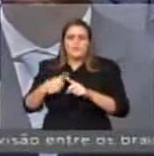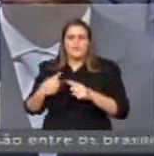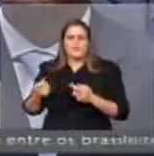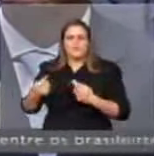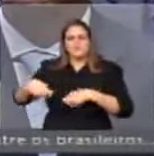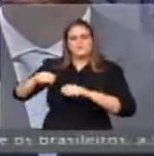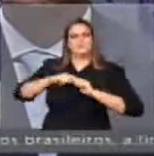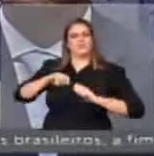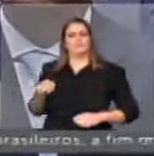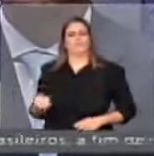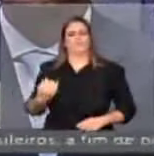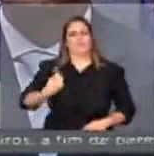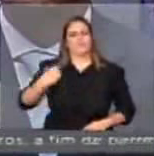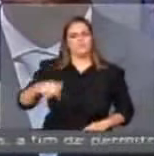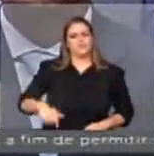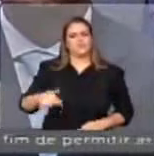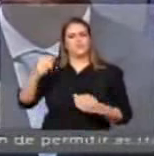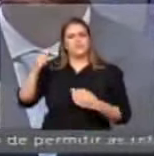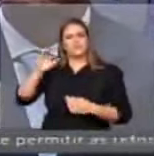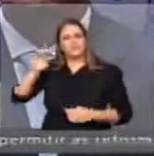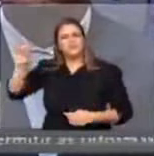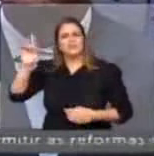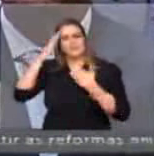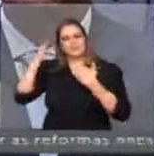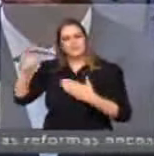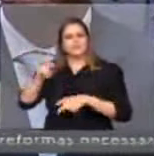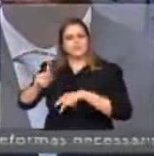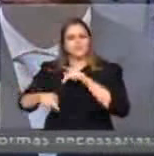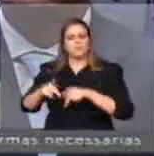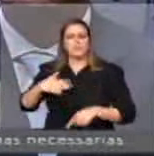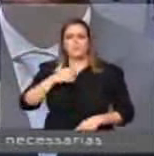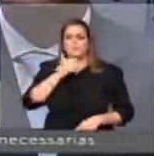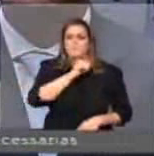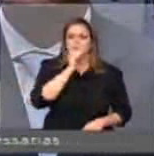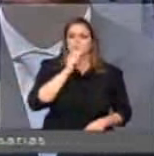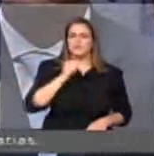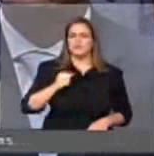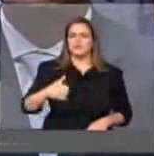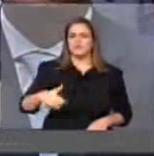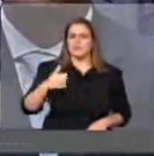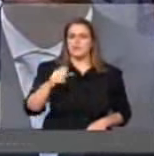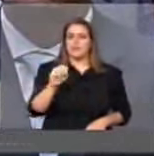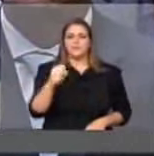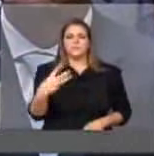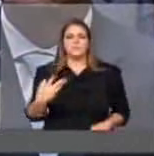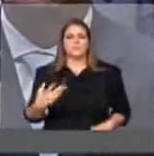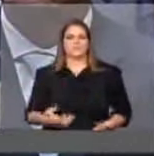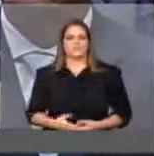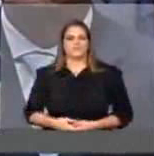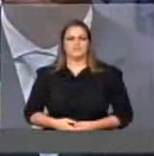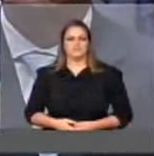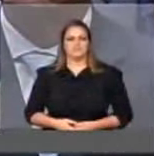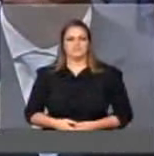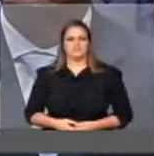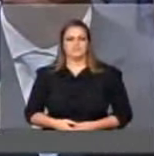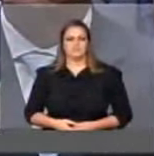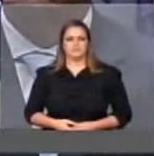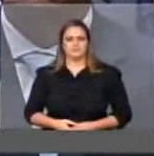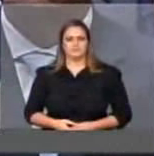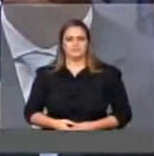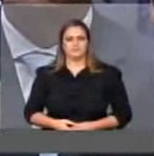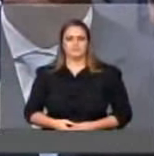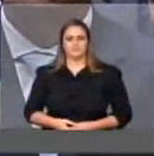que está nos assistindo agora, minha mãe, com 83 anos de idade. A Deus pela vida que me devolveu